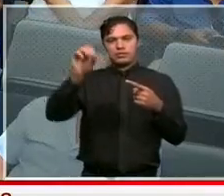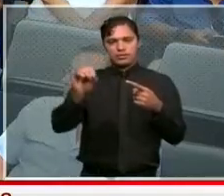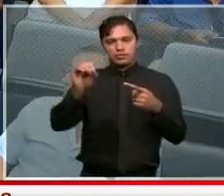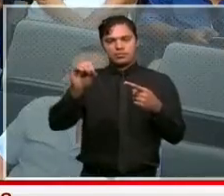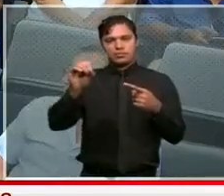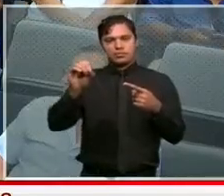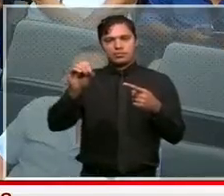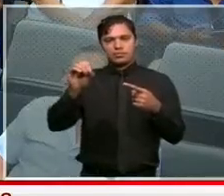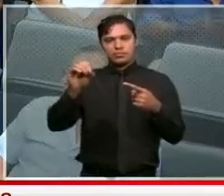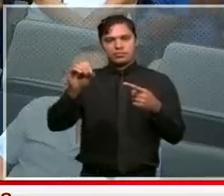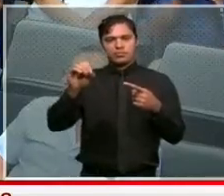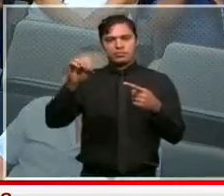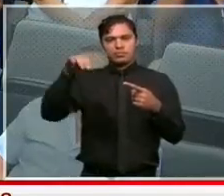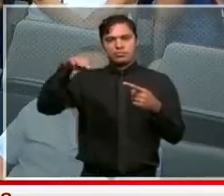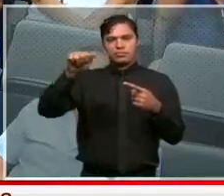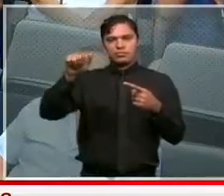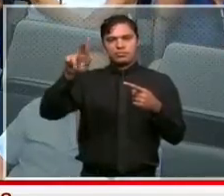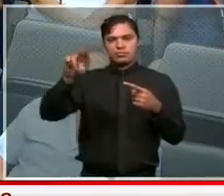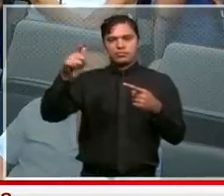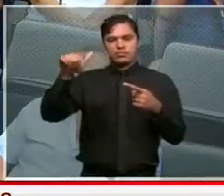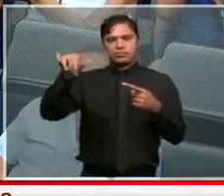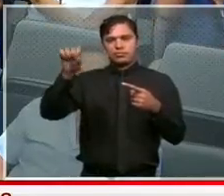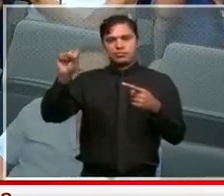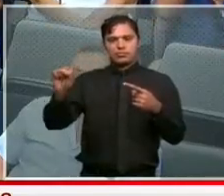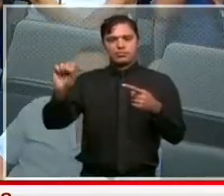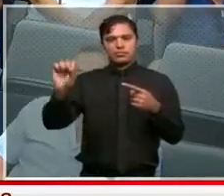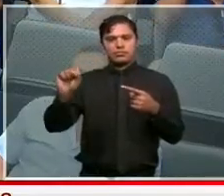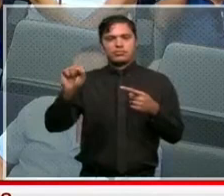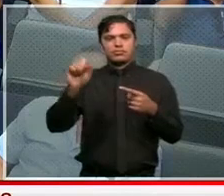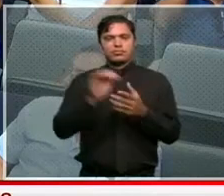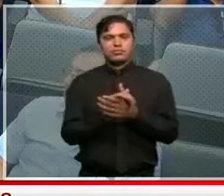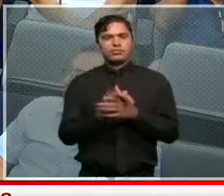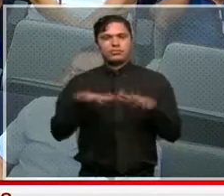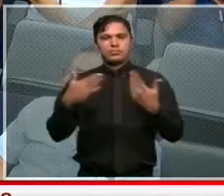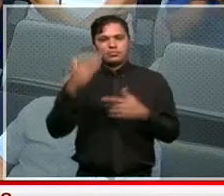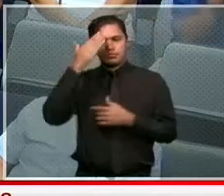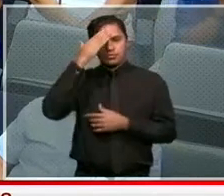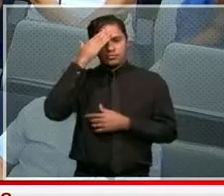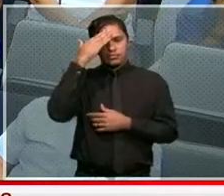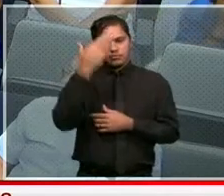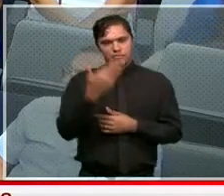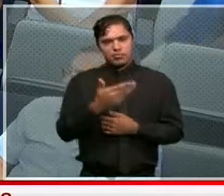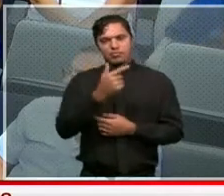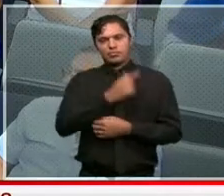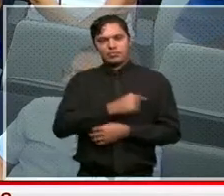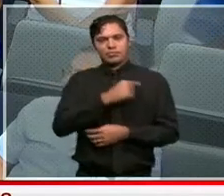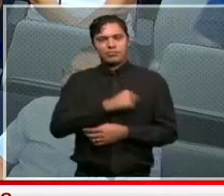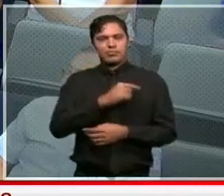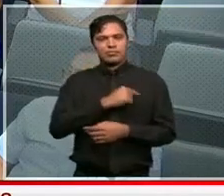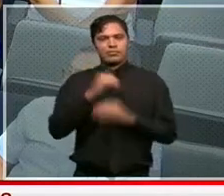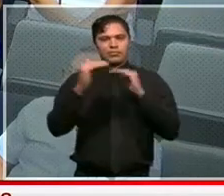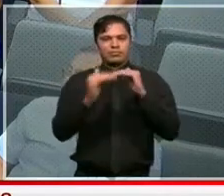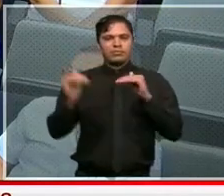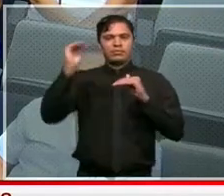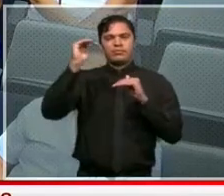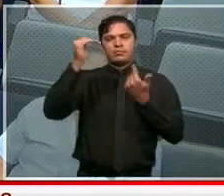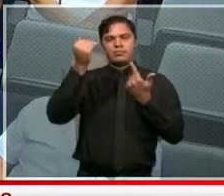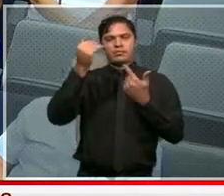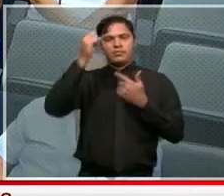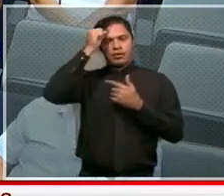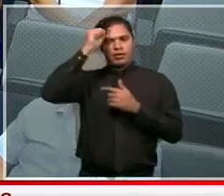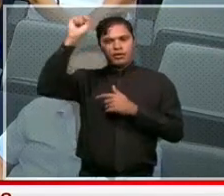ainda faltou cena que com toda honra é superintendente Federal de agricultura pecuária